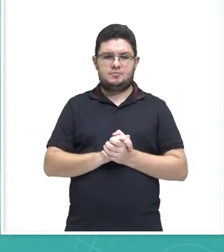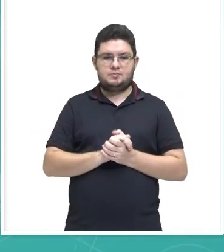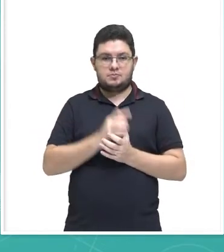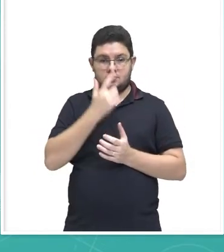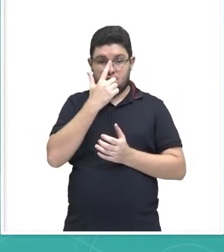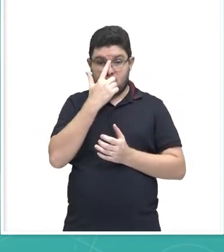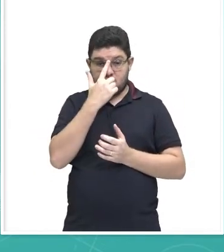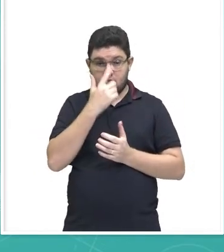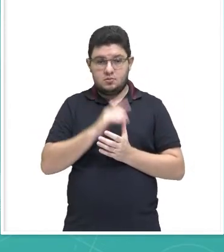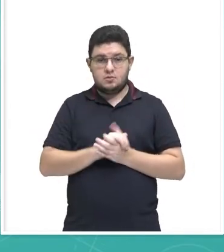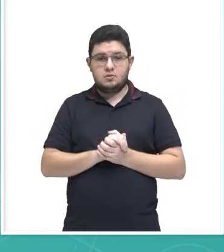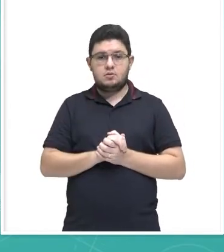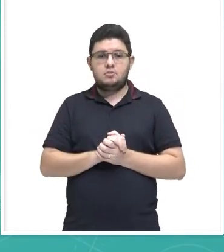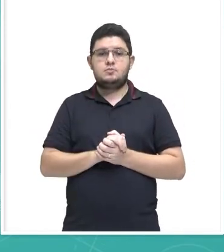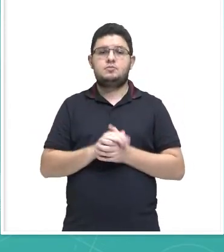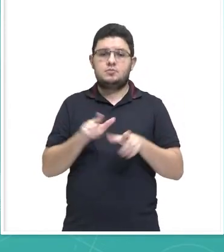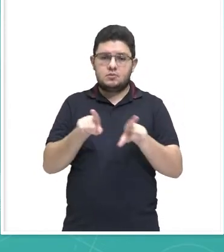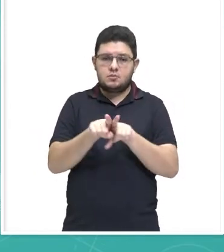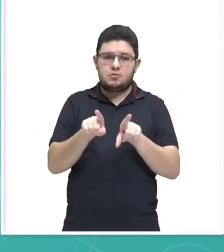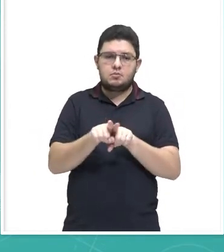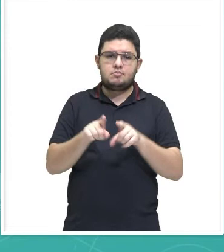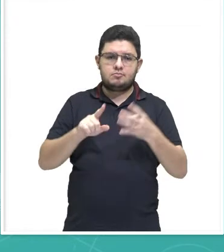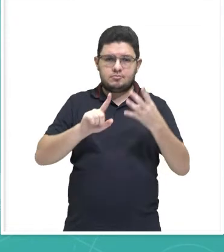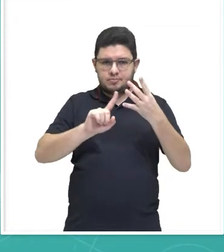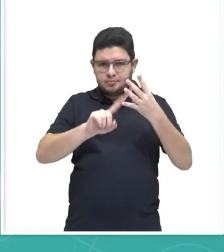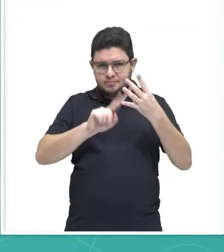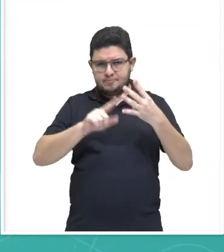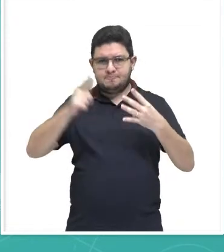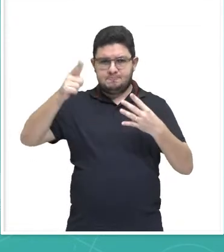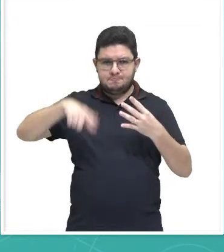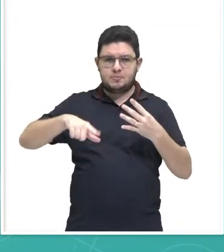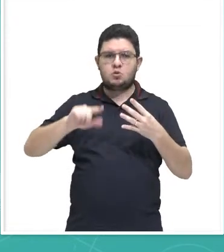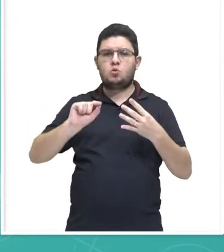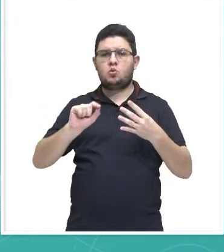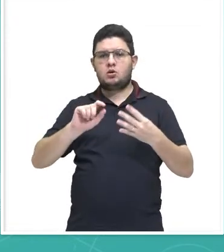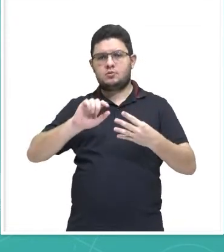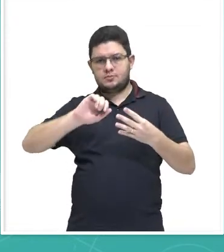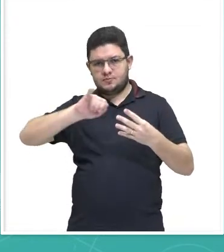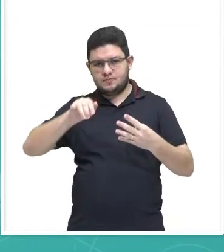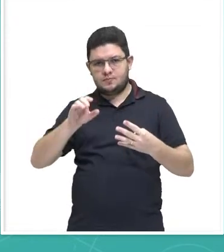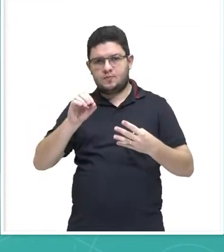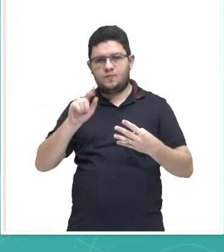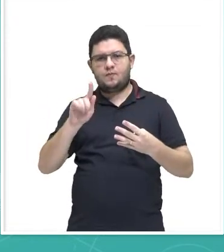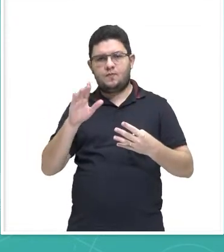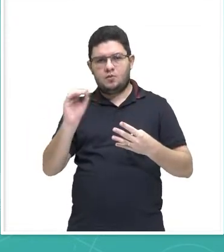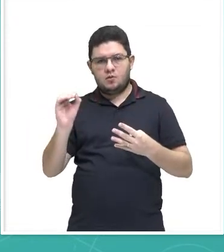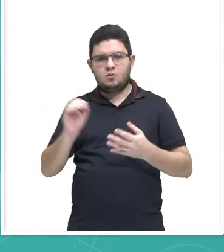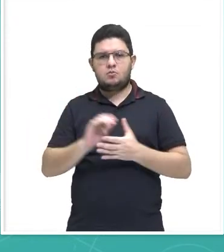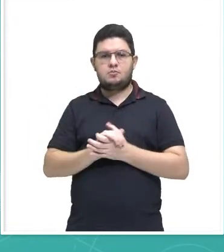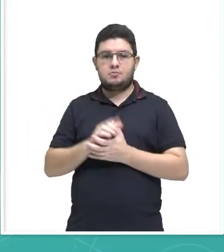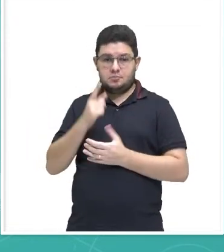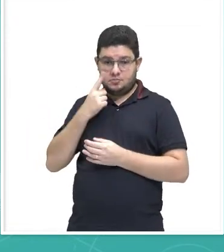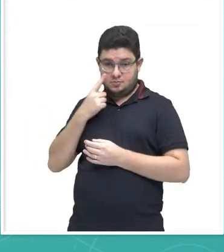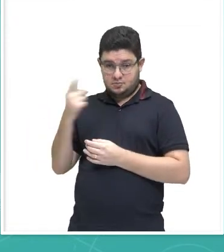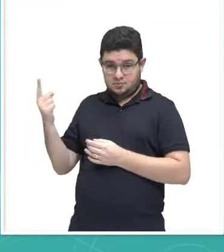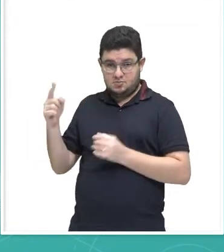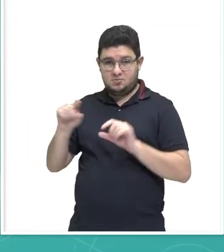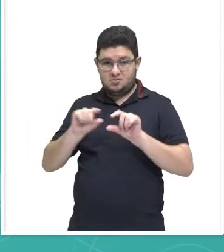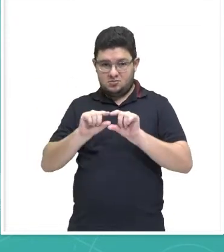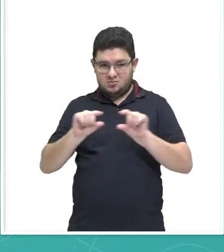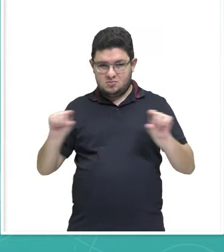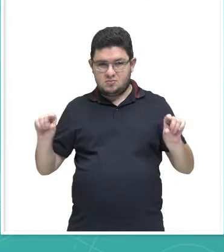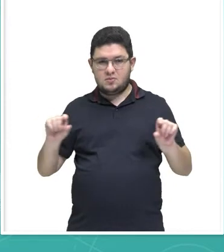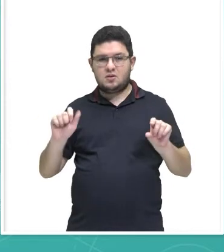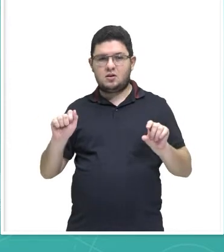o anagramas. Nossa, esse jogo é muito interessante. Bom, qual é o objetivo desse jogo? É